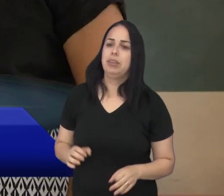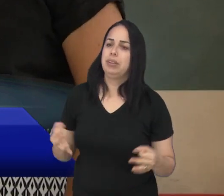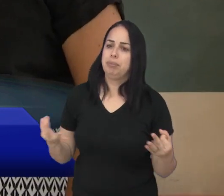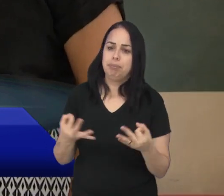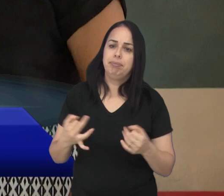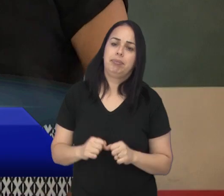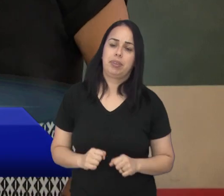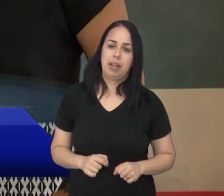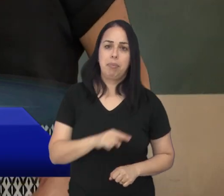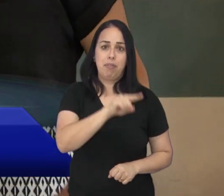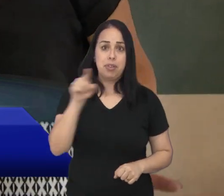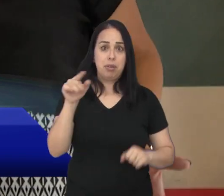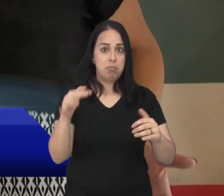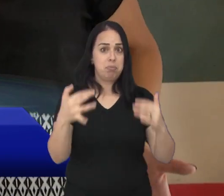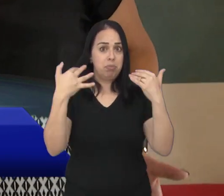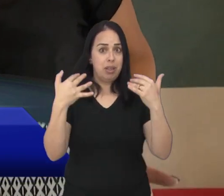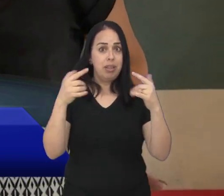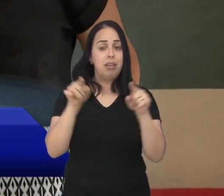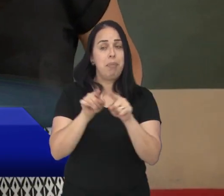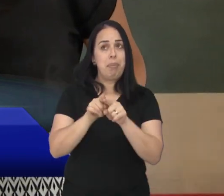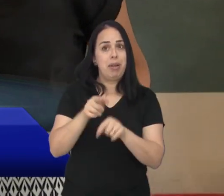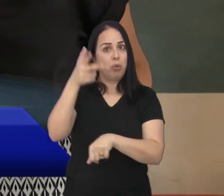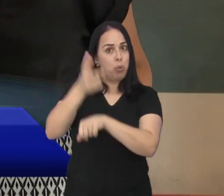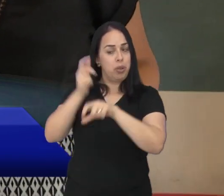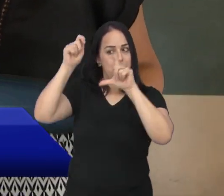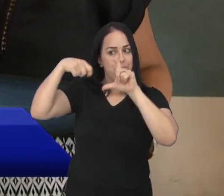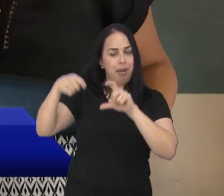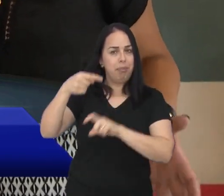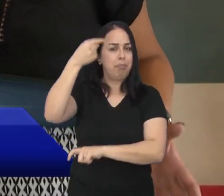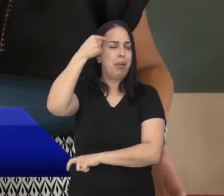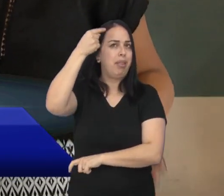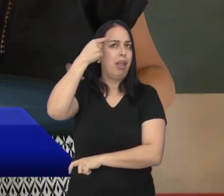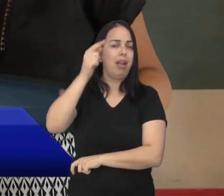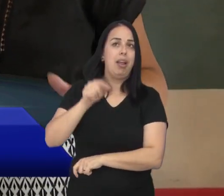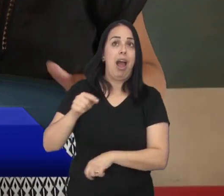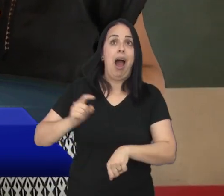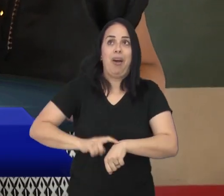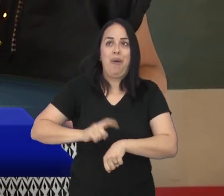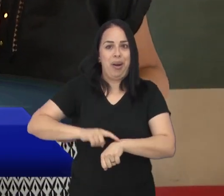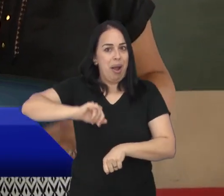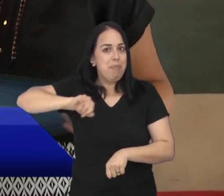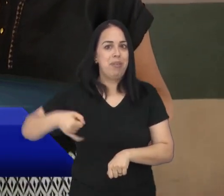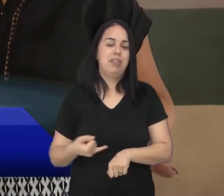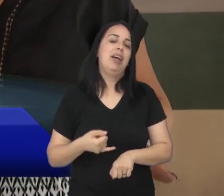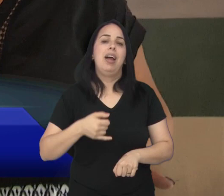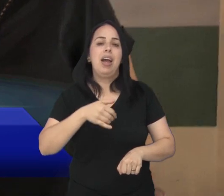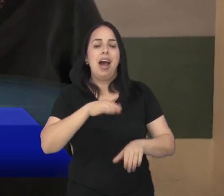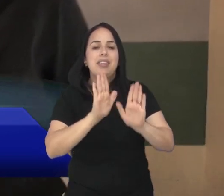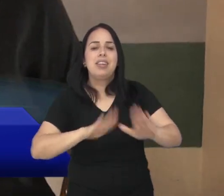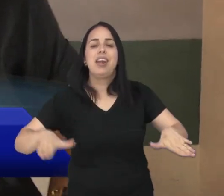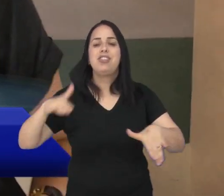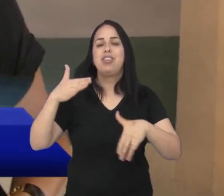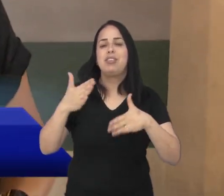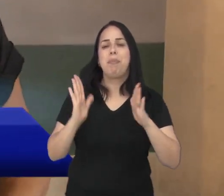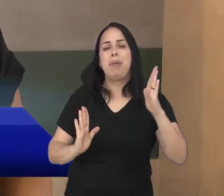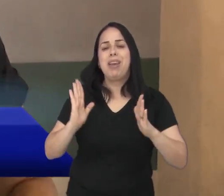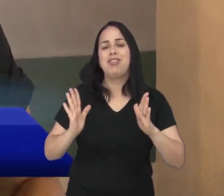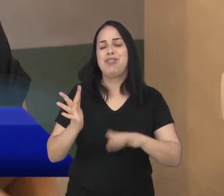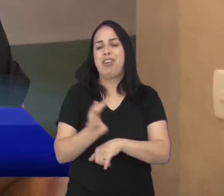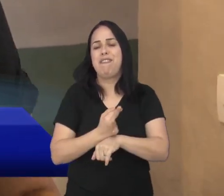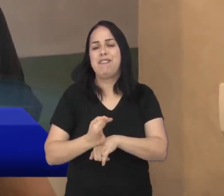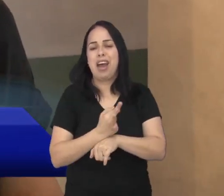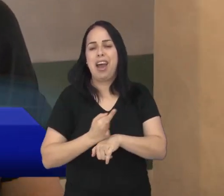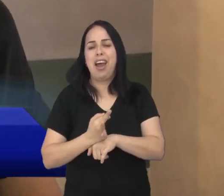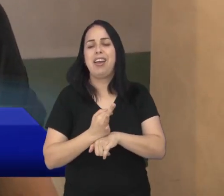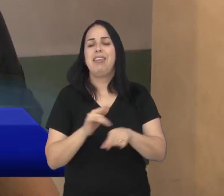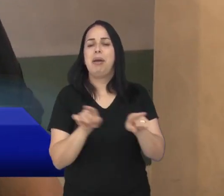Tá certo, Roberta. E para você que está aí no estúdio pensando, pois é, a hora é agora. Muita criançada de férias, né?